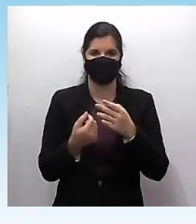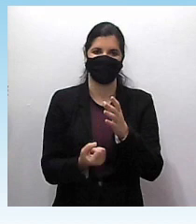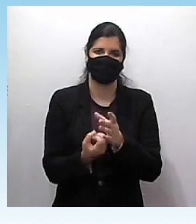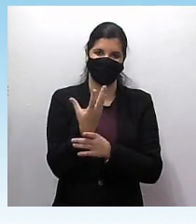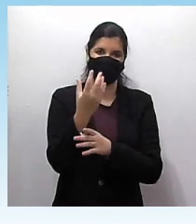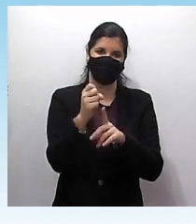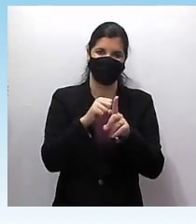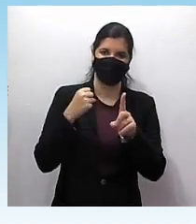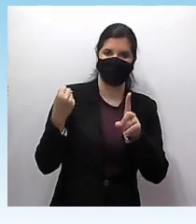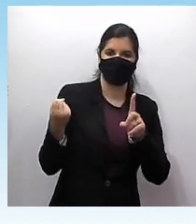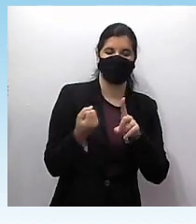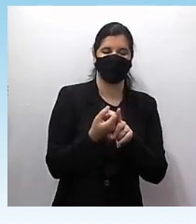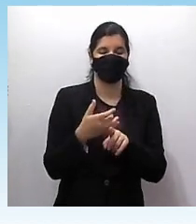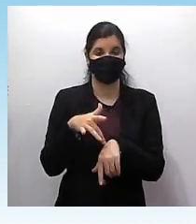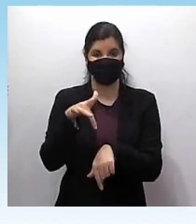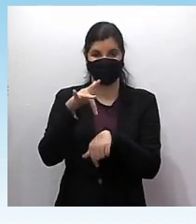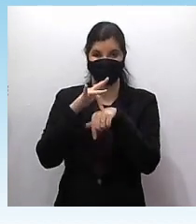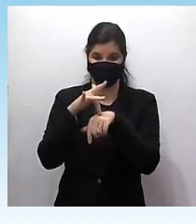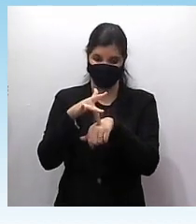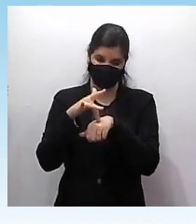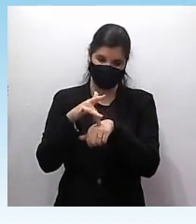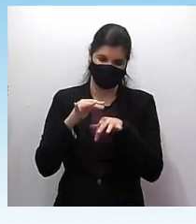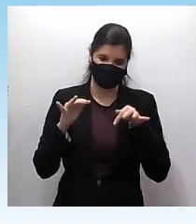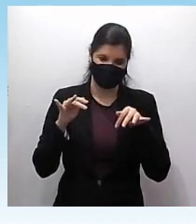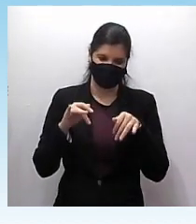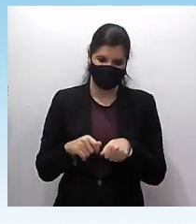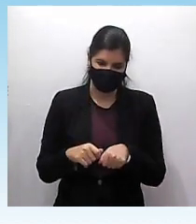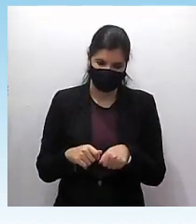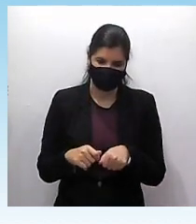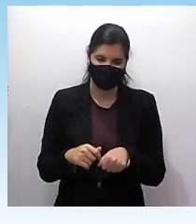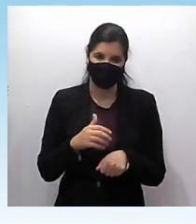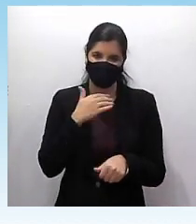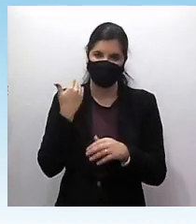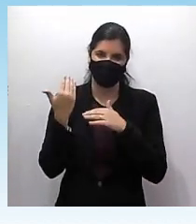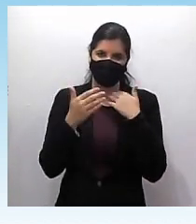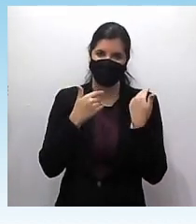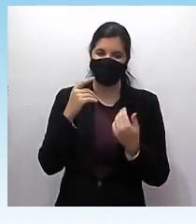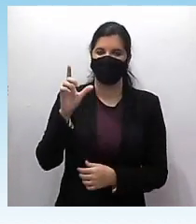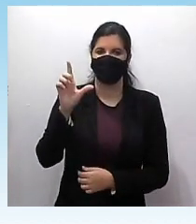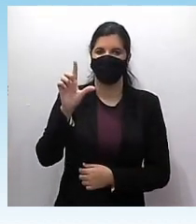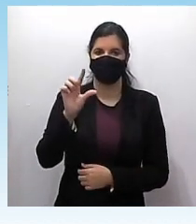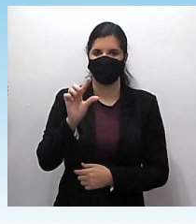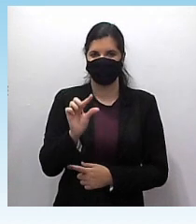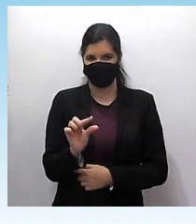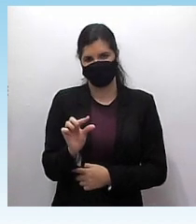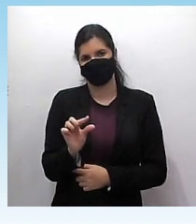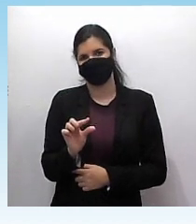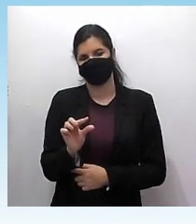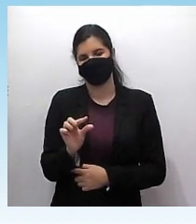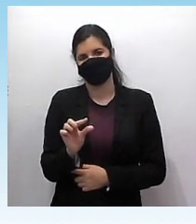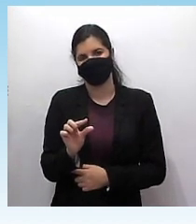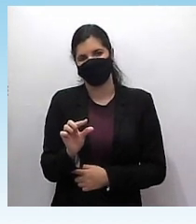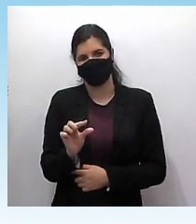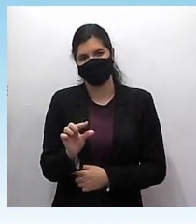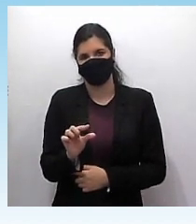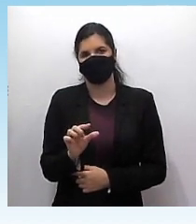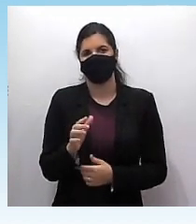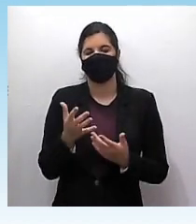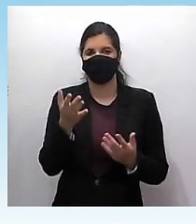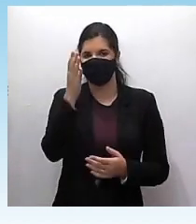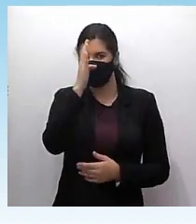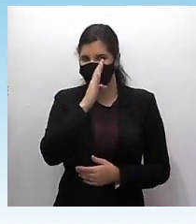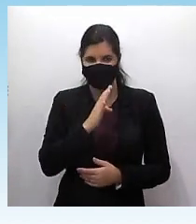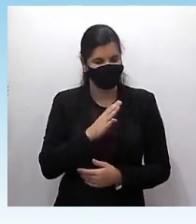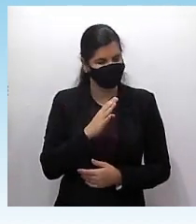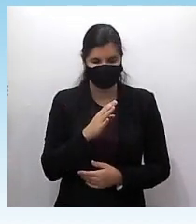baseada numa coisa superficial. E, por fim, vem a reduzida taxa de mortalidade nos países desenvolvidos, né? Se morre pouco. No